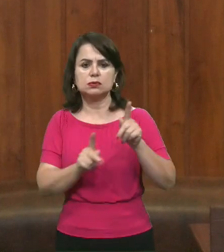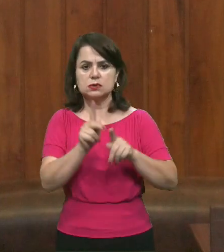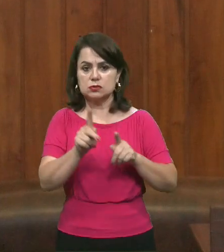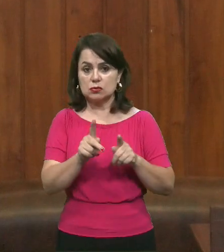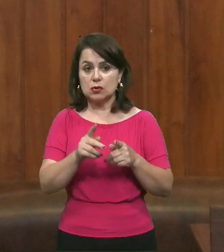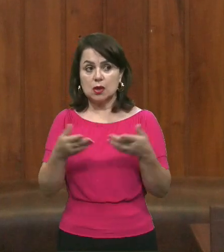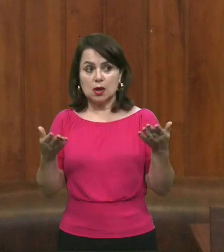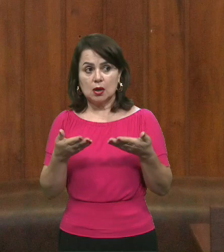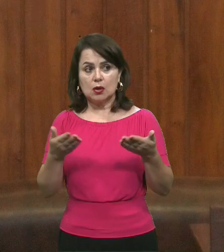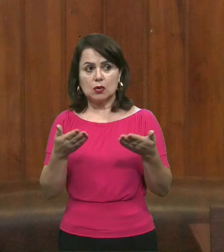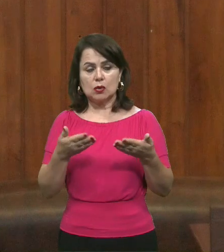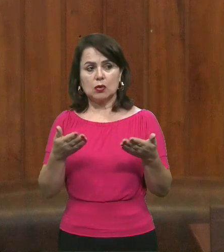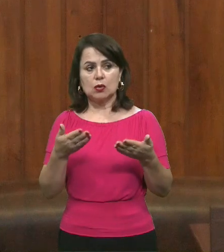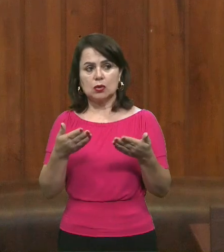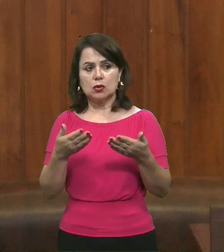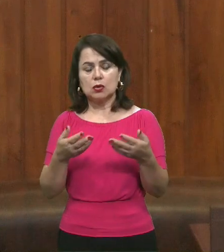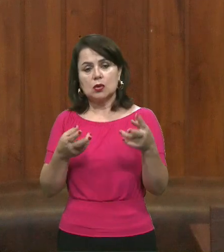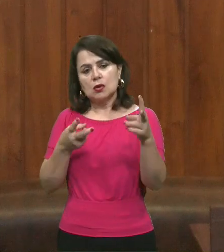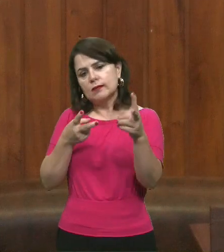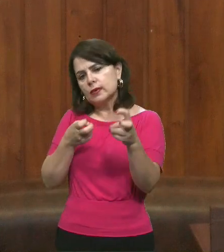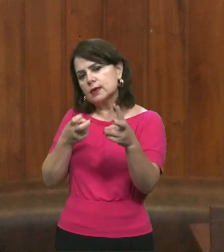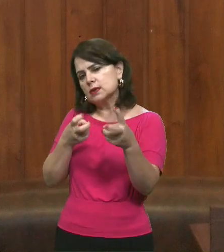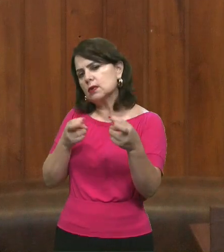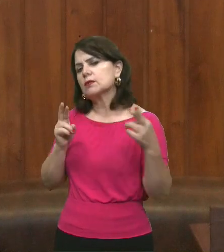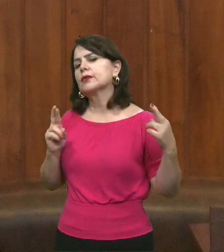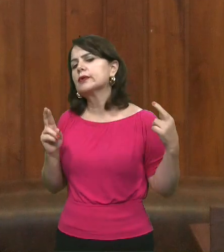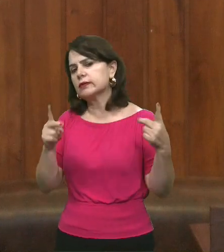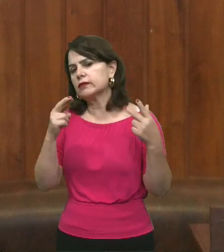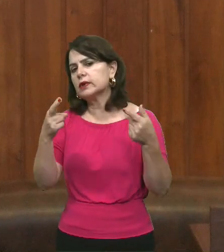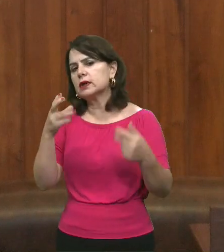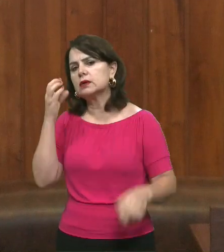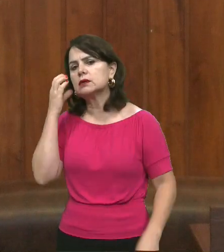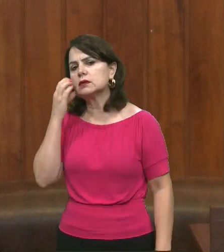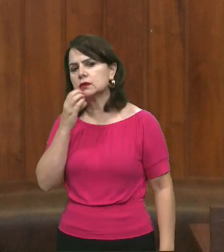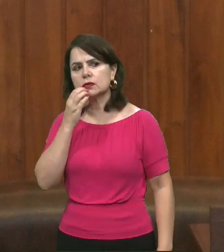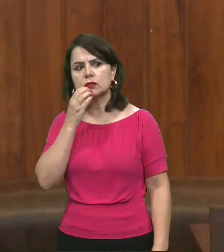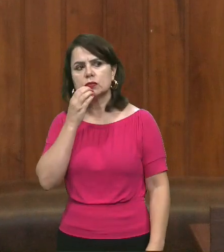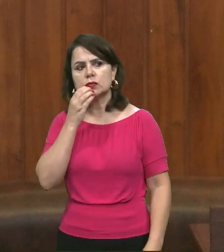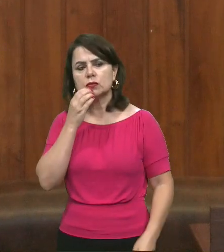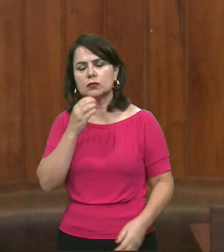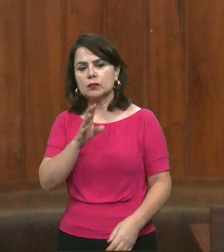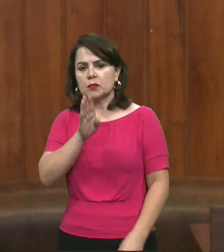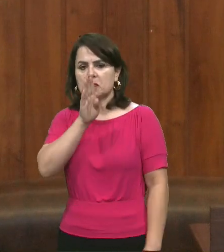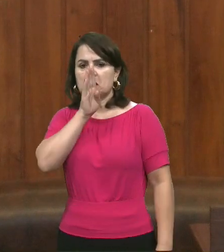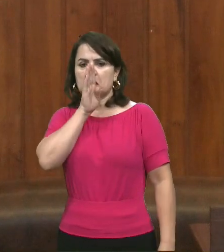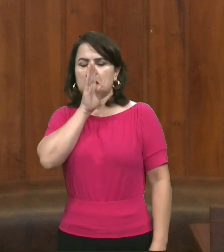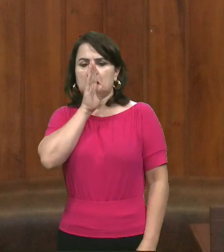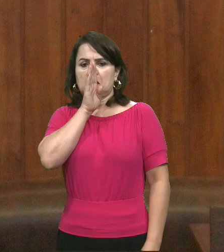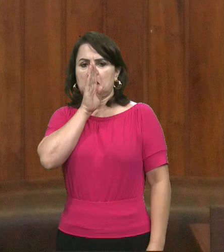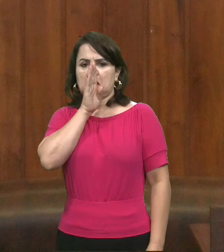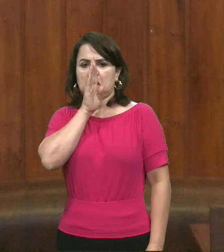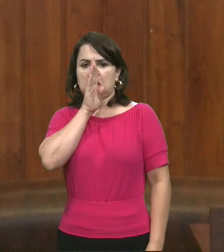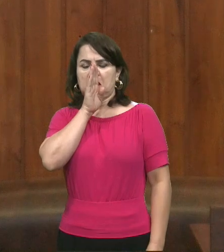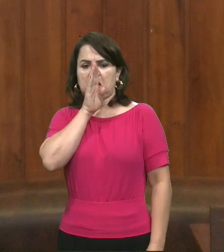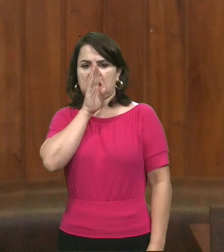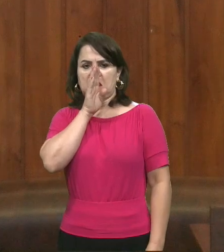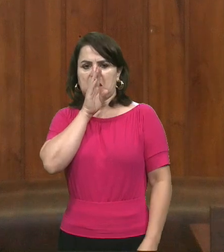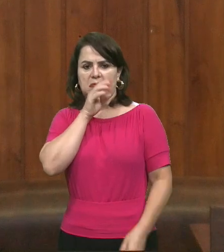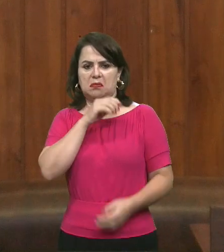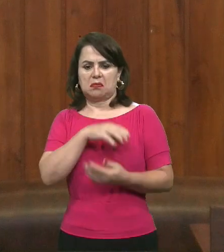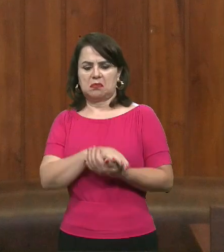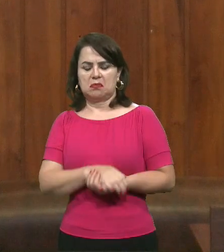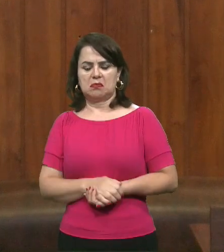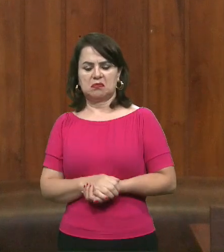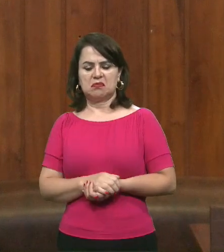últimos anos, nós vimos o contrário, né? Ele está quietinho, né, de olhos